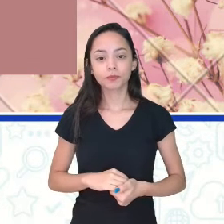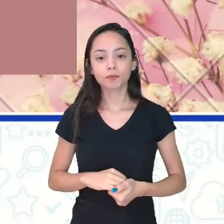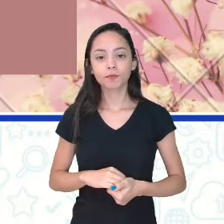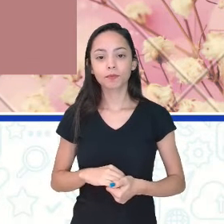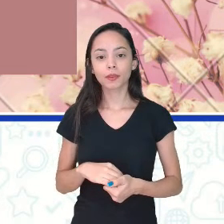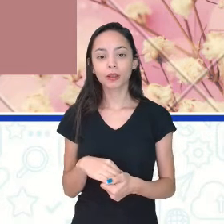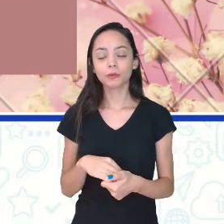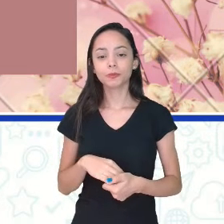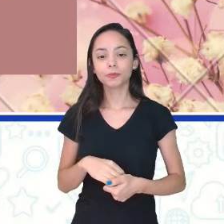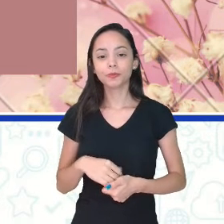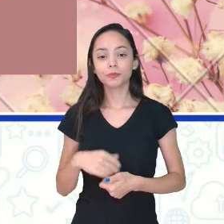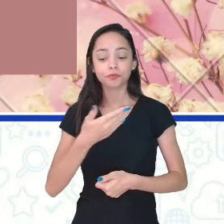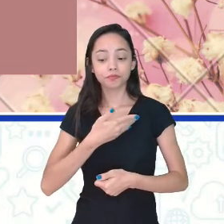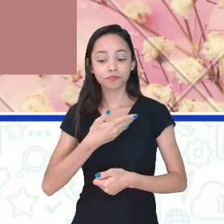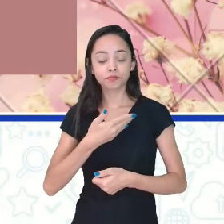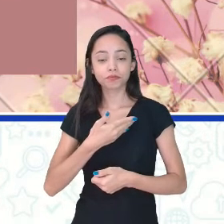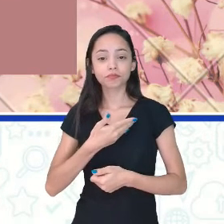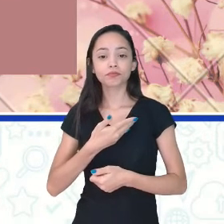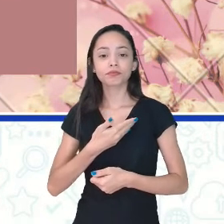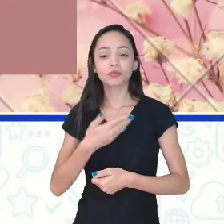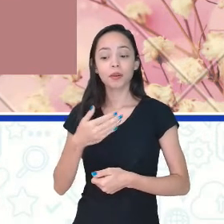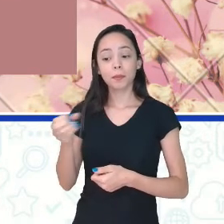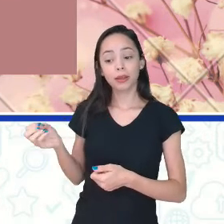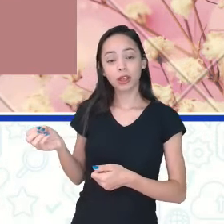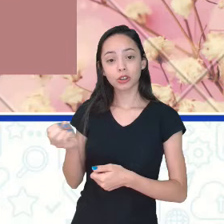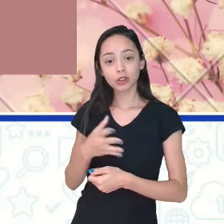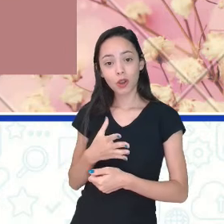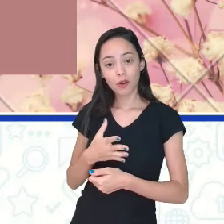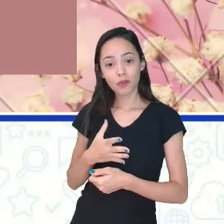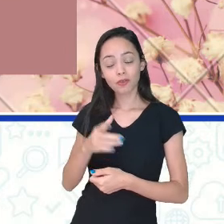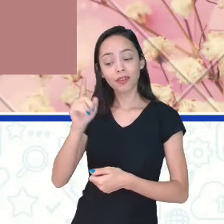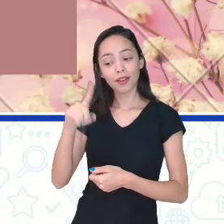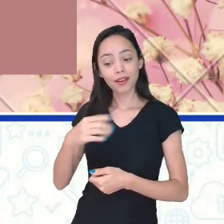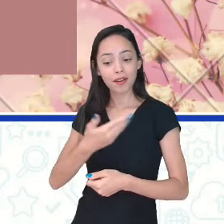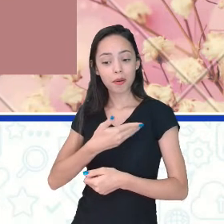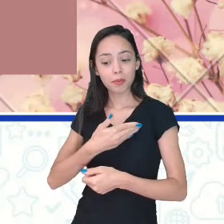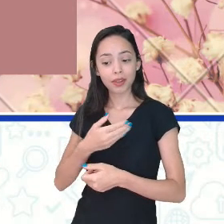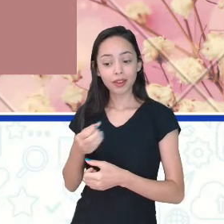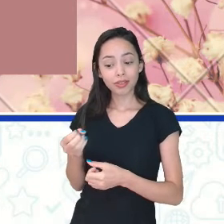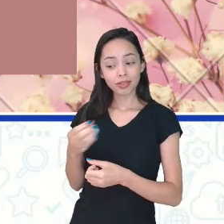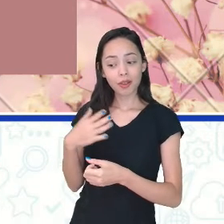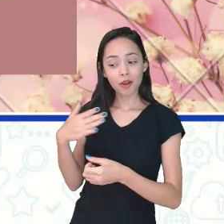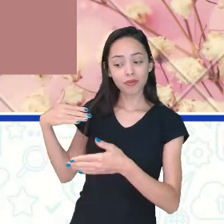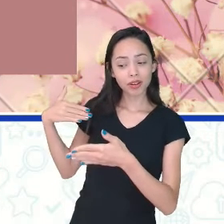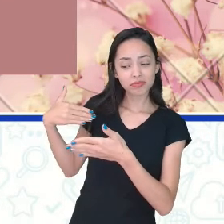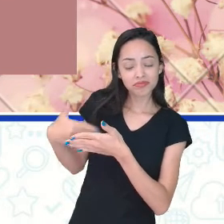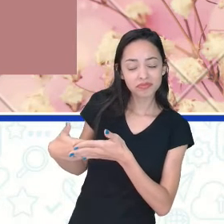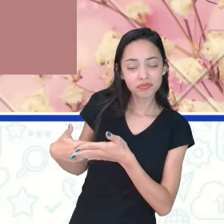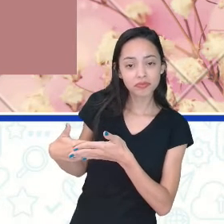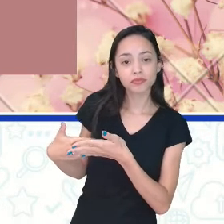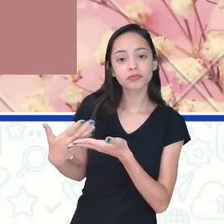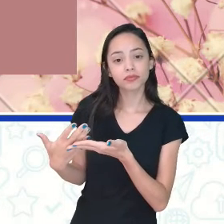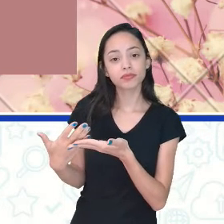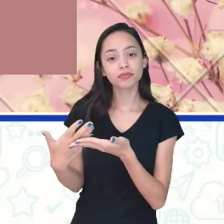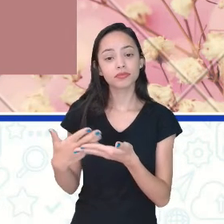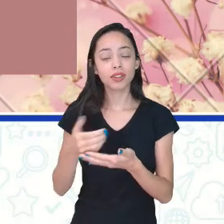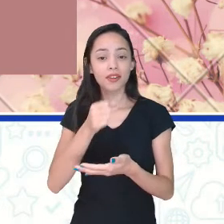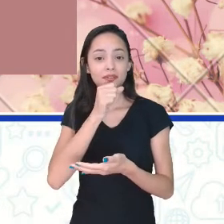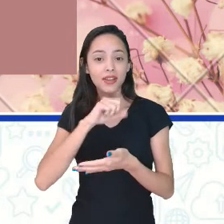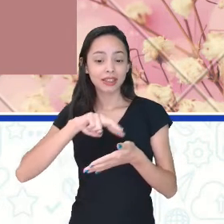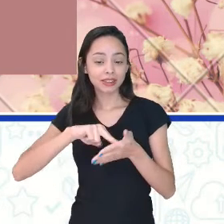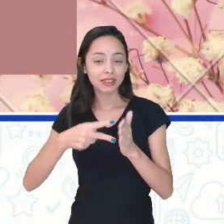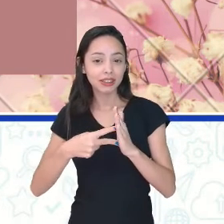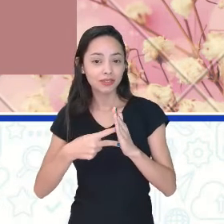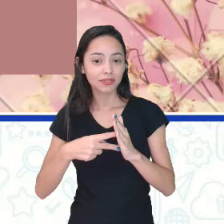anterior, ela é nova. Mas essa minha nova amiga é uma amizade recente, é velha, se refere à idade. Deu